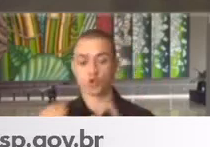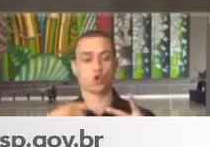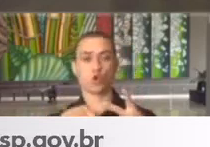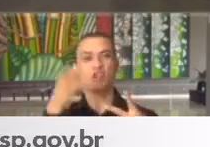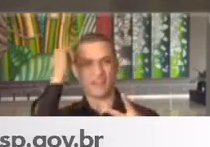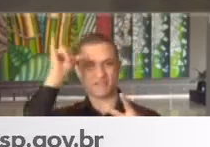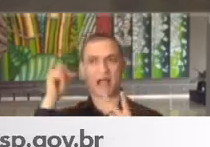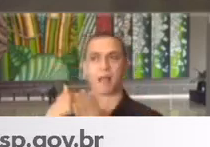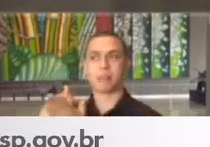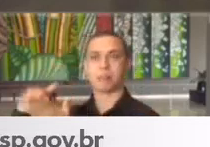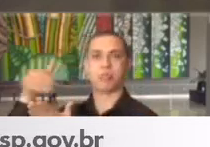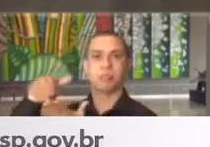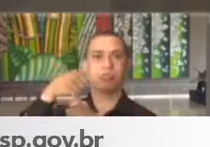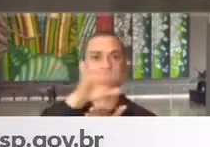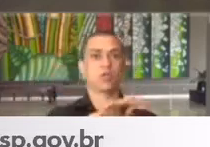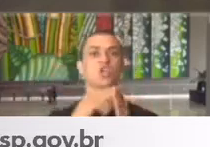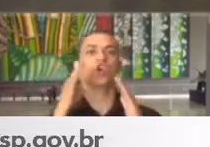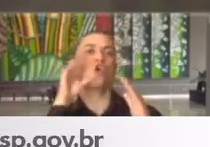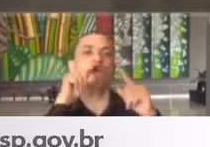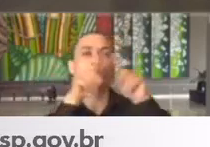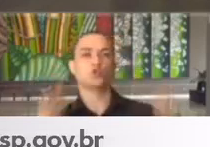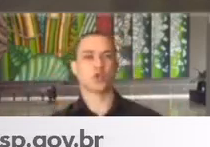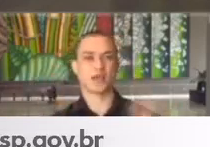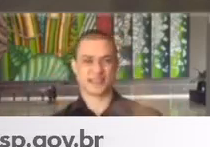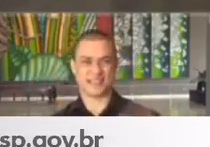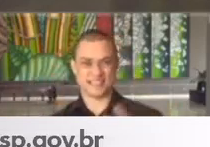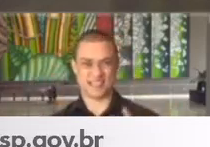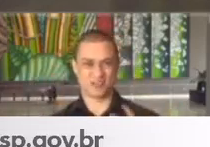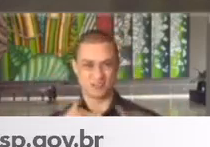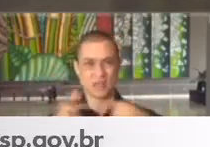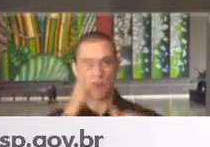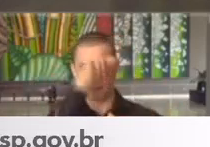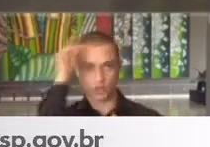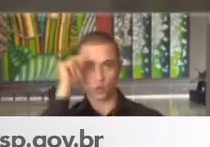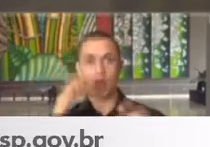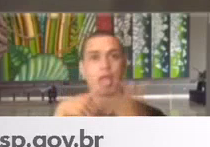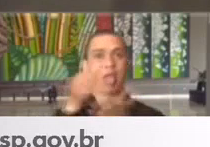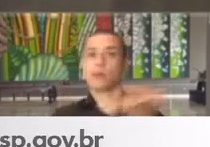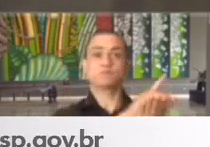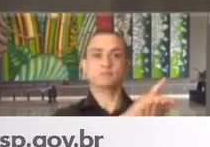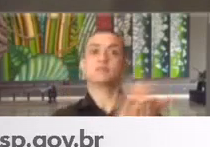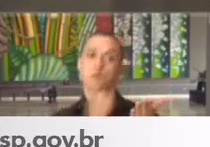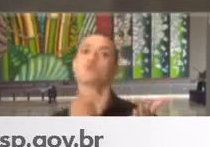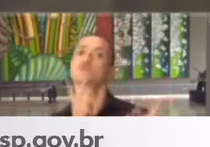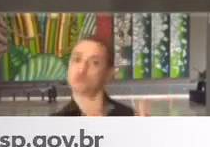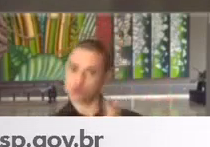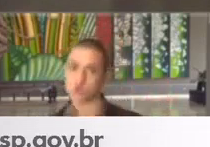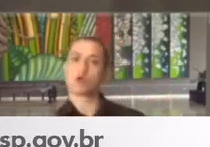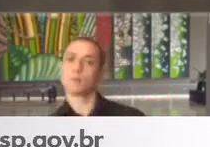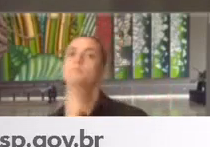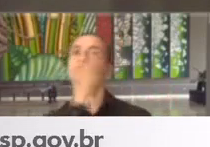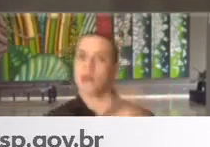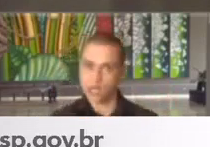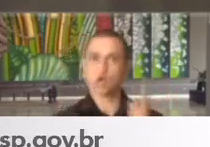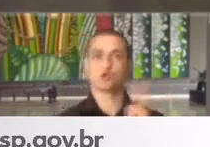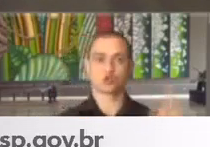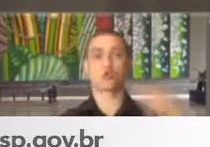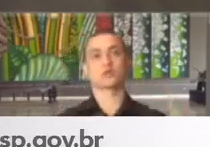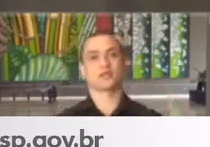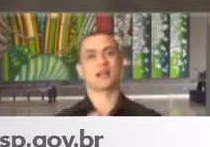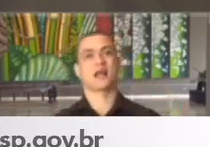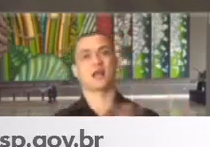massa de funcionários terceirizados do município de São Paulo, para que eles possam continuar a garantir, a ter o seu